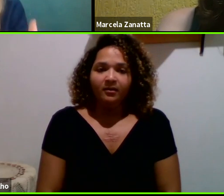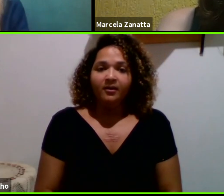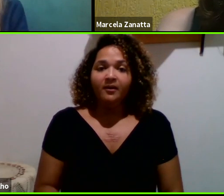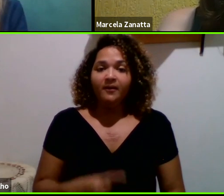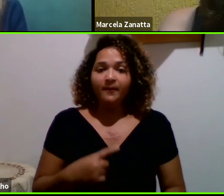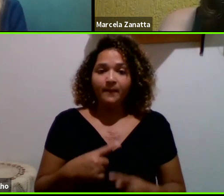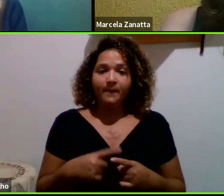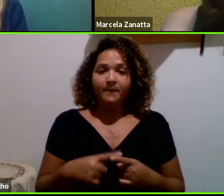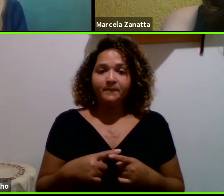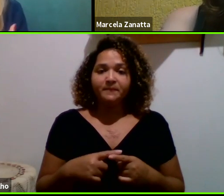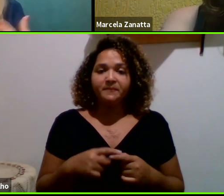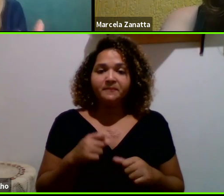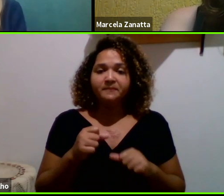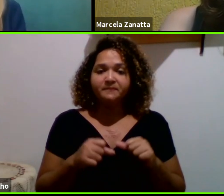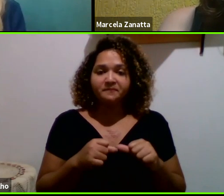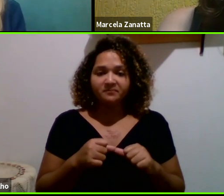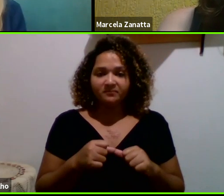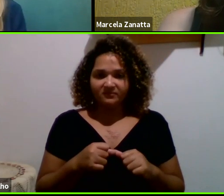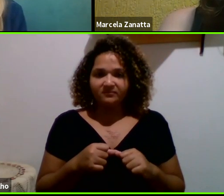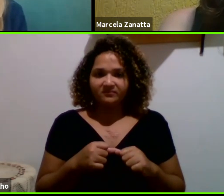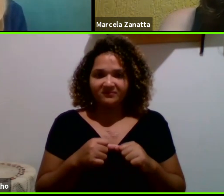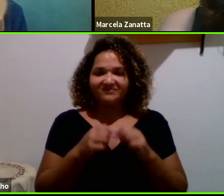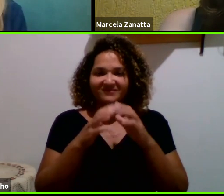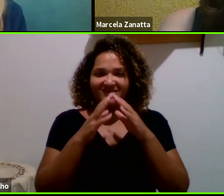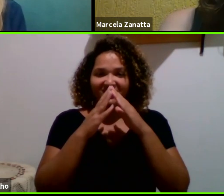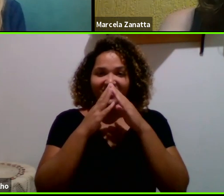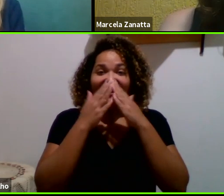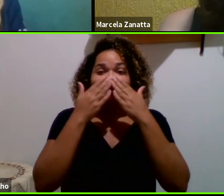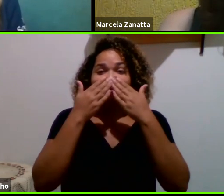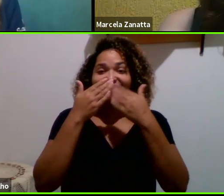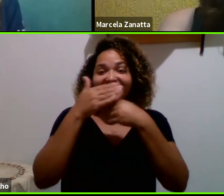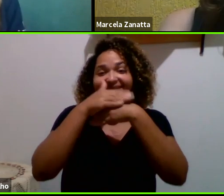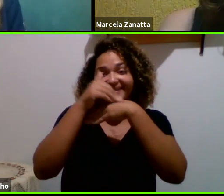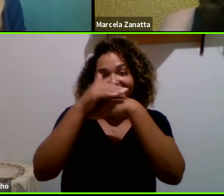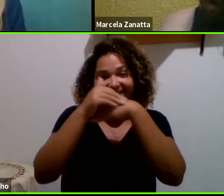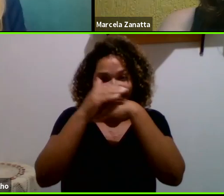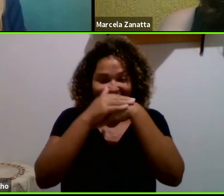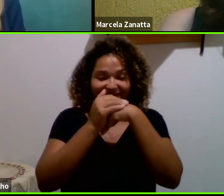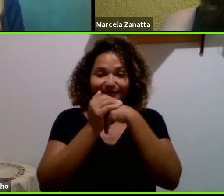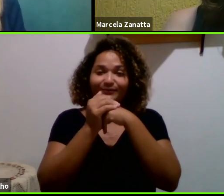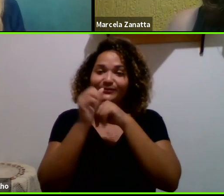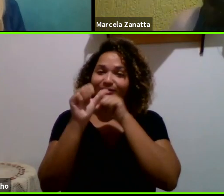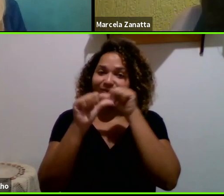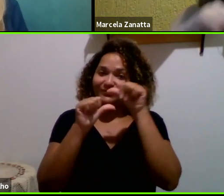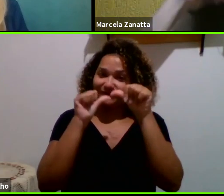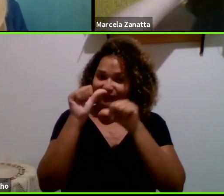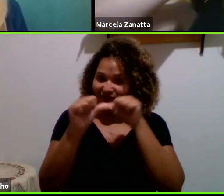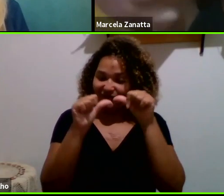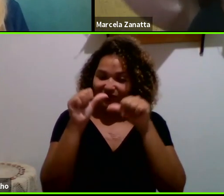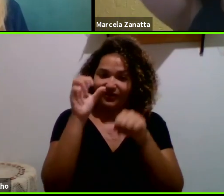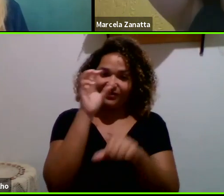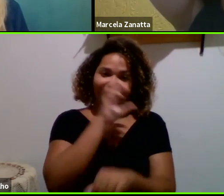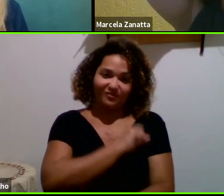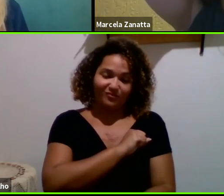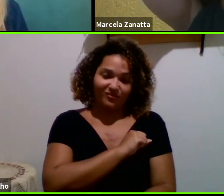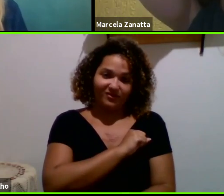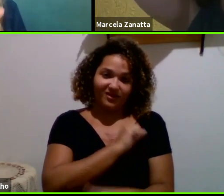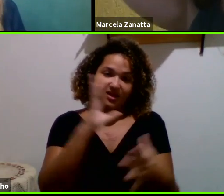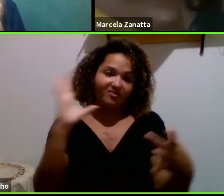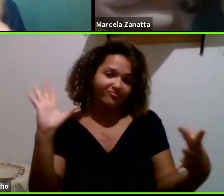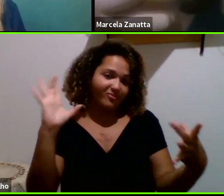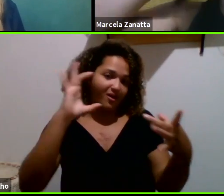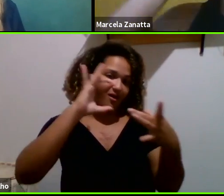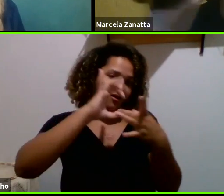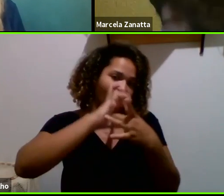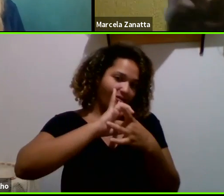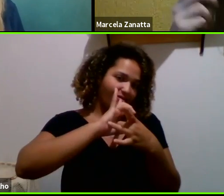de carinho e troca de amor durante o trabalho de parto. O parto ele constrói vínculo. Eu gostaria de